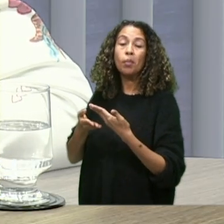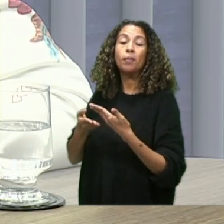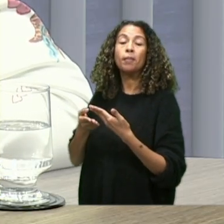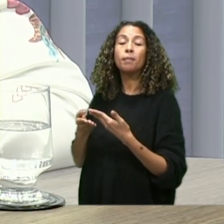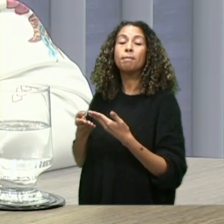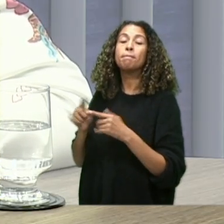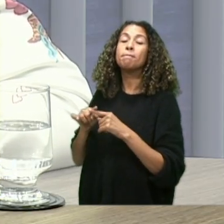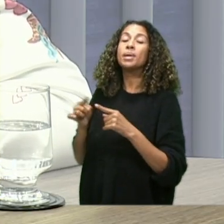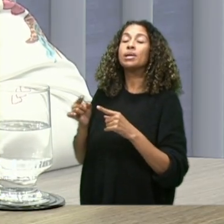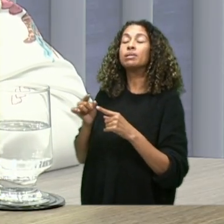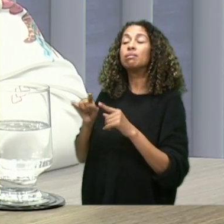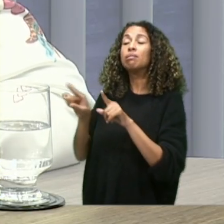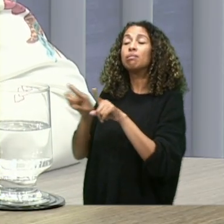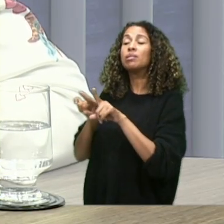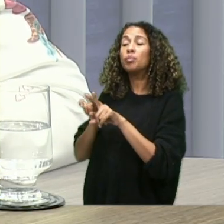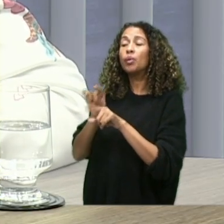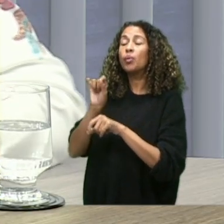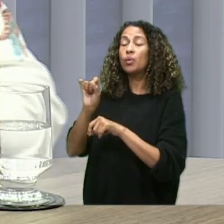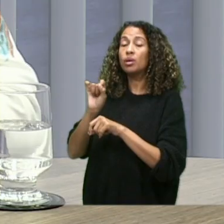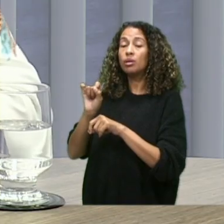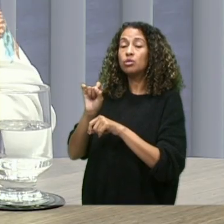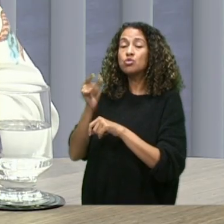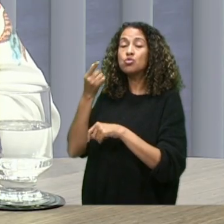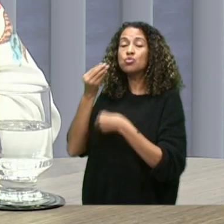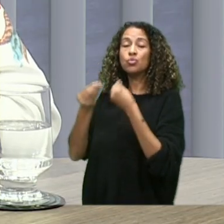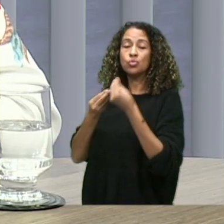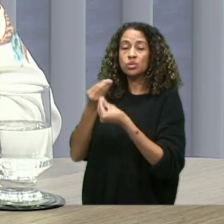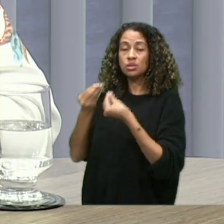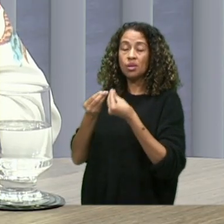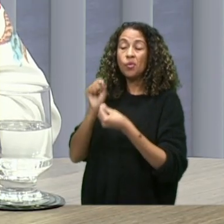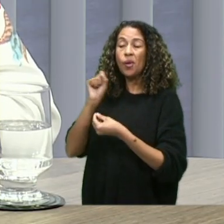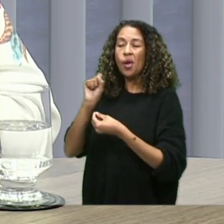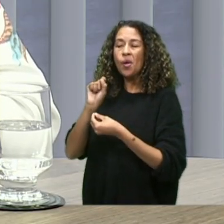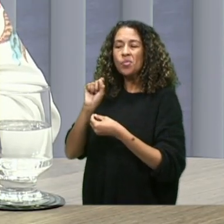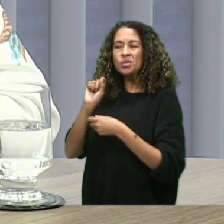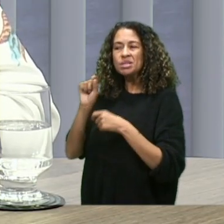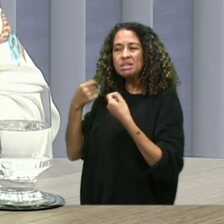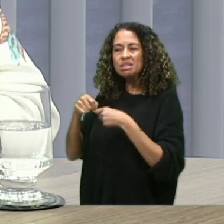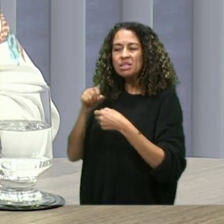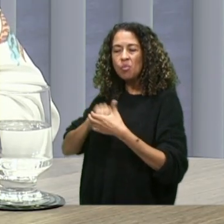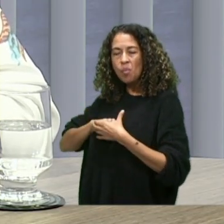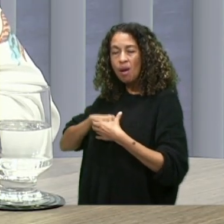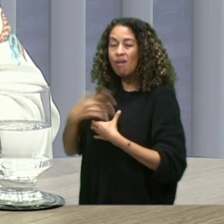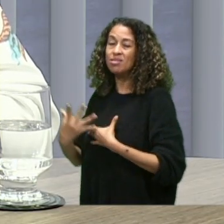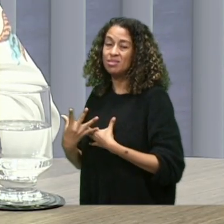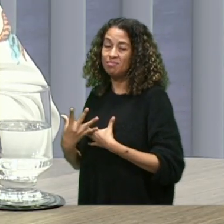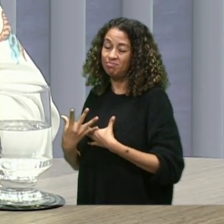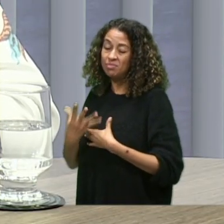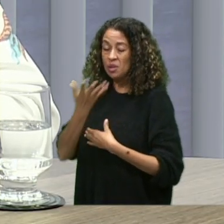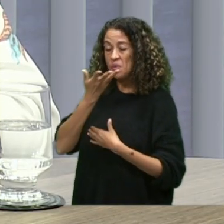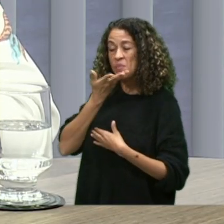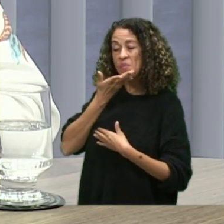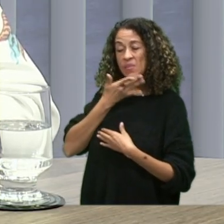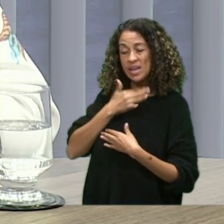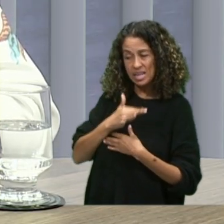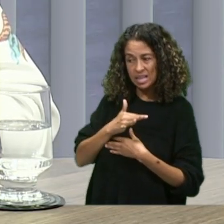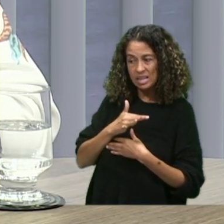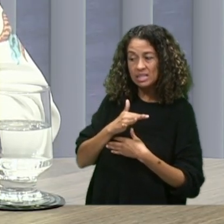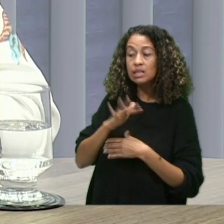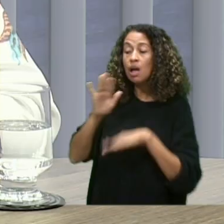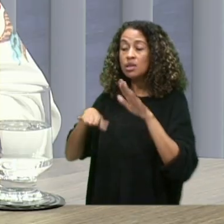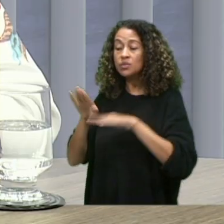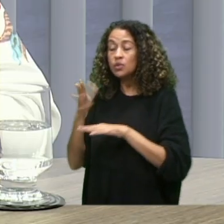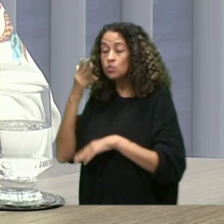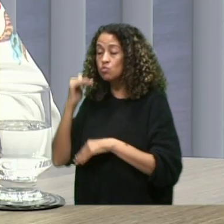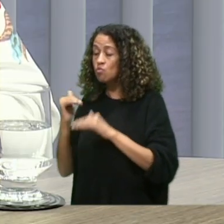isso pode ser aberto a partir de uma ação. Às vezes essa ação vem de uma criança, às vezes essa ação vem de um